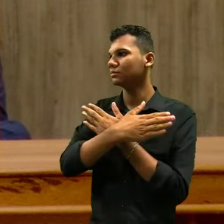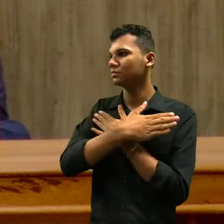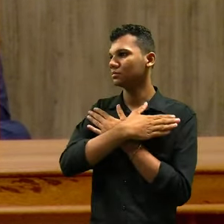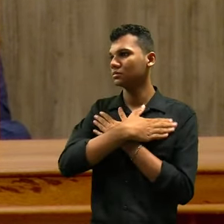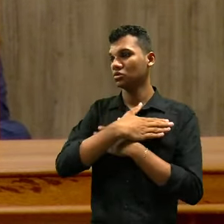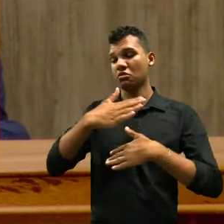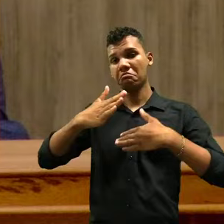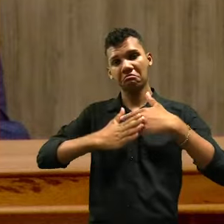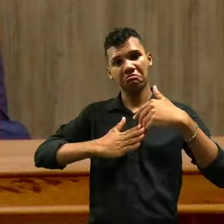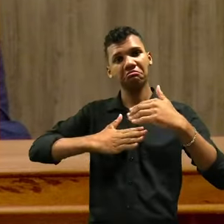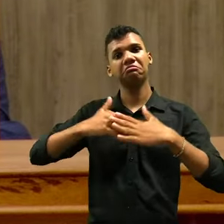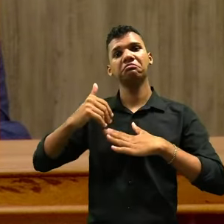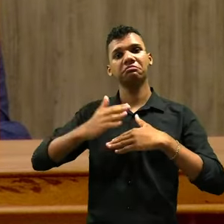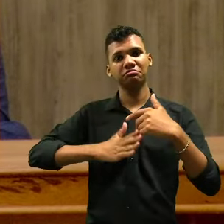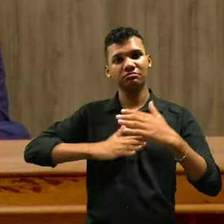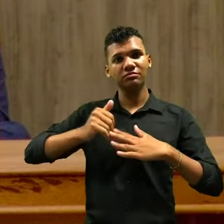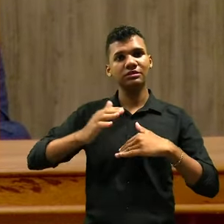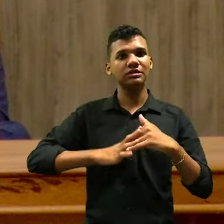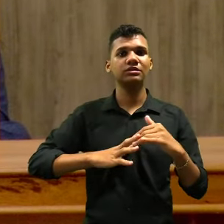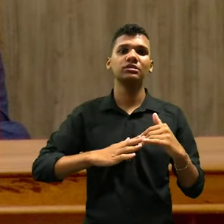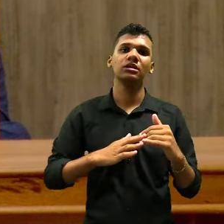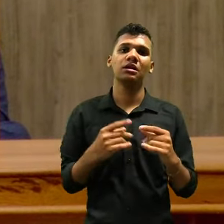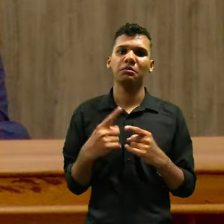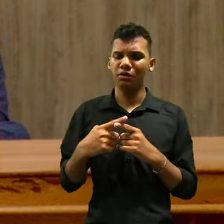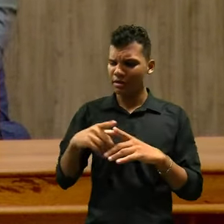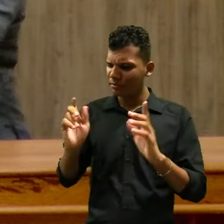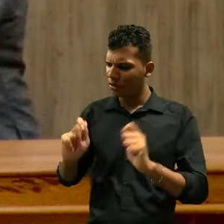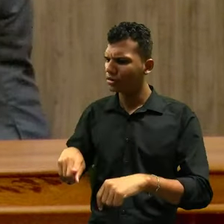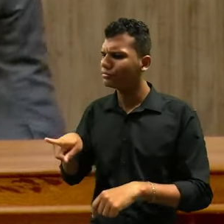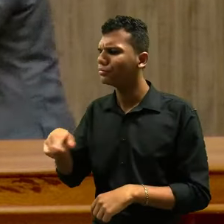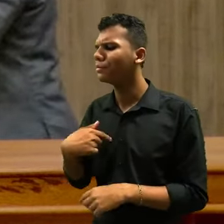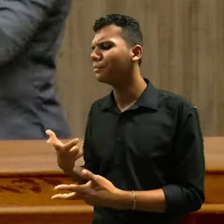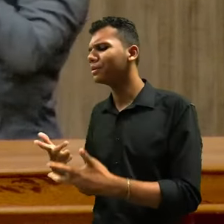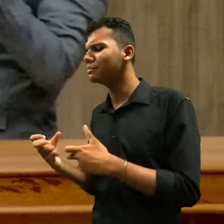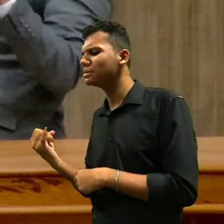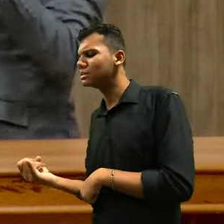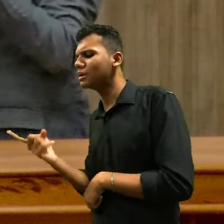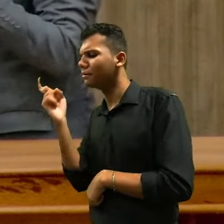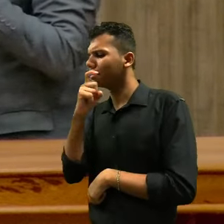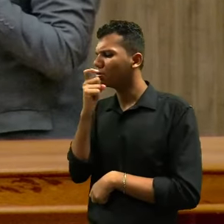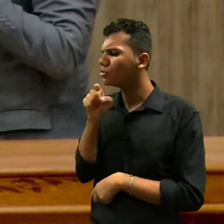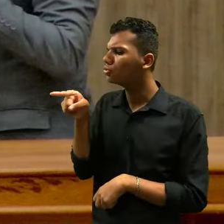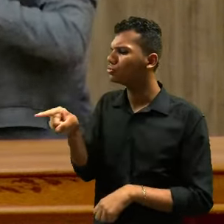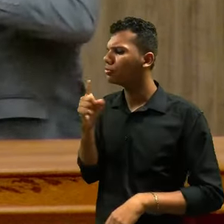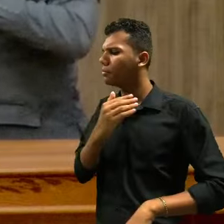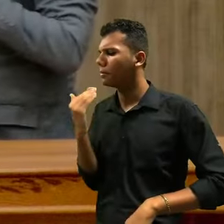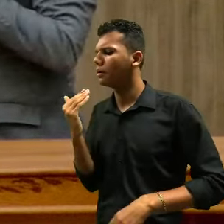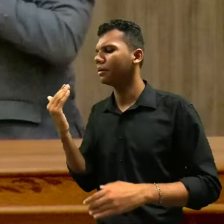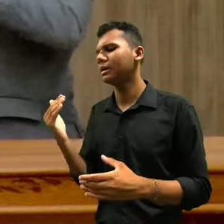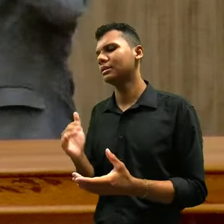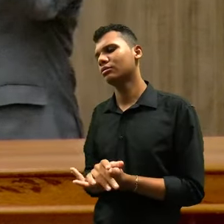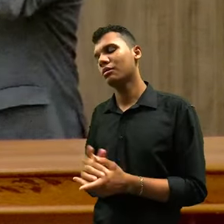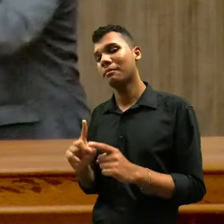profissional bota bota nele aí bota o detector de mentira para nós ver tu matou controlado porque na hora que tu fica com